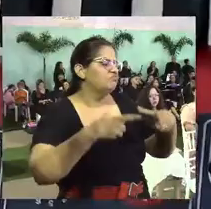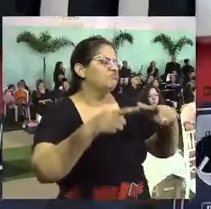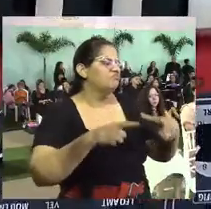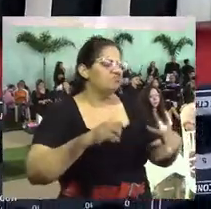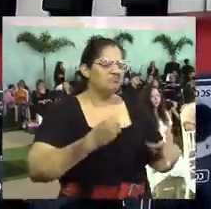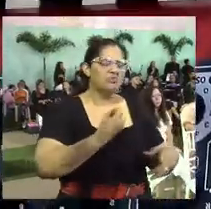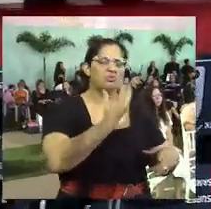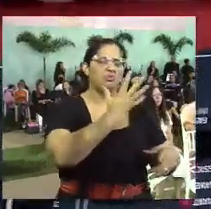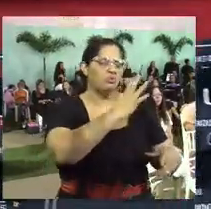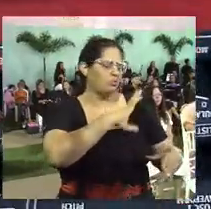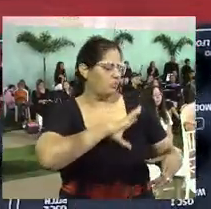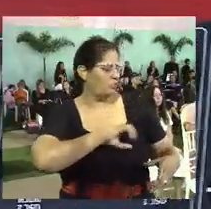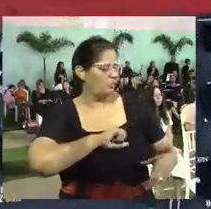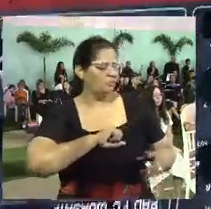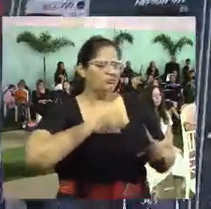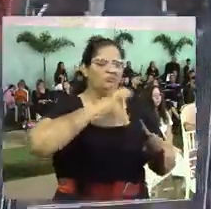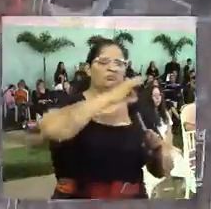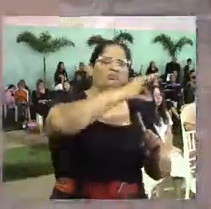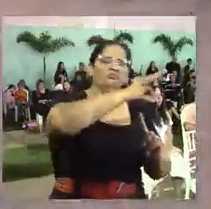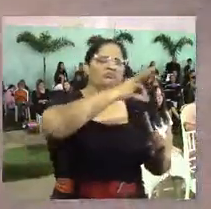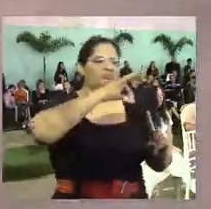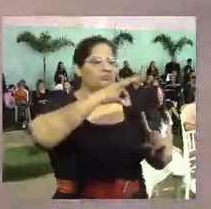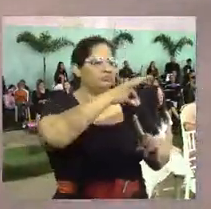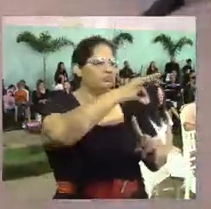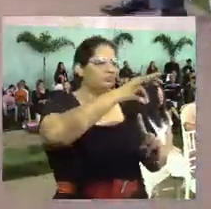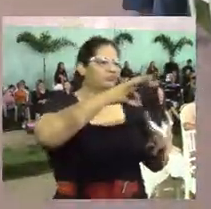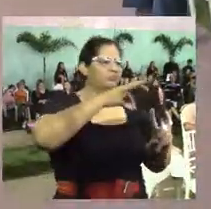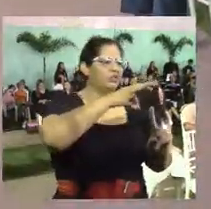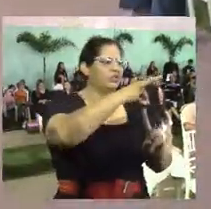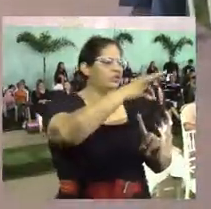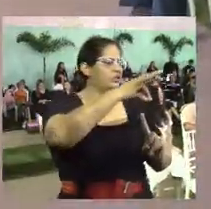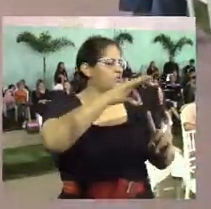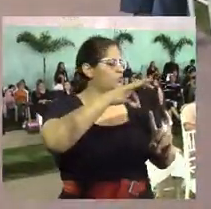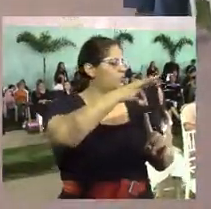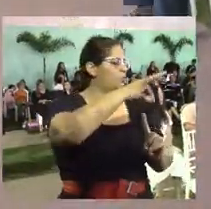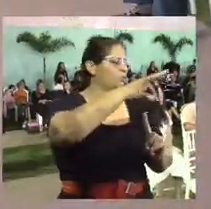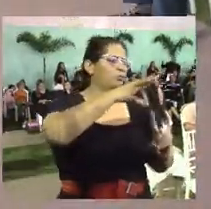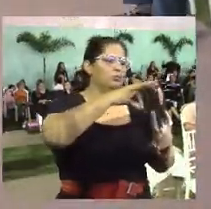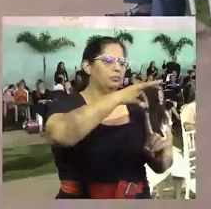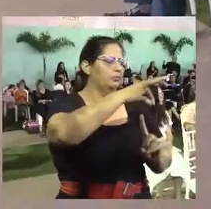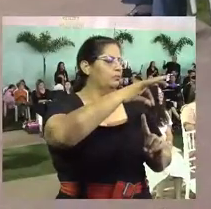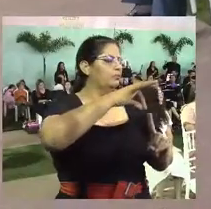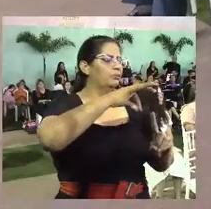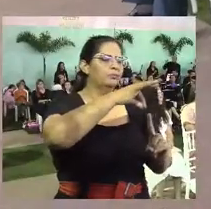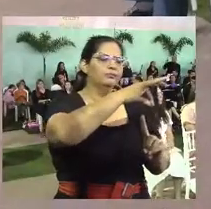amor Em Espírito Em espírito